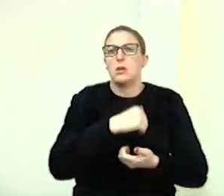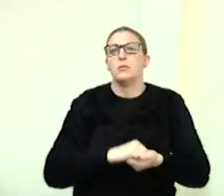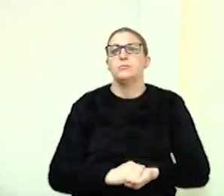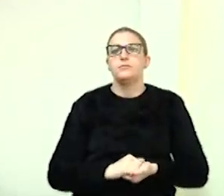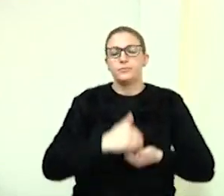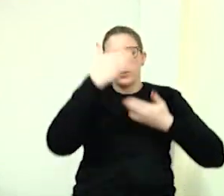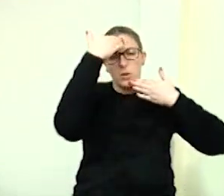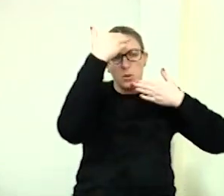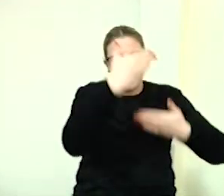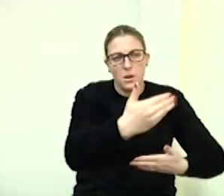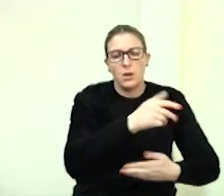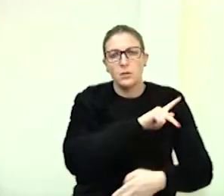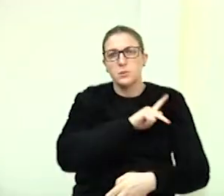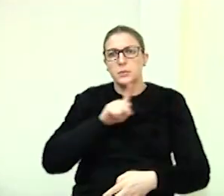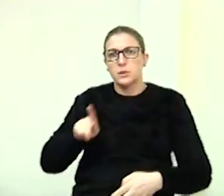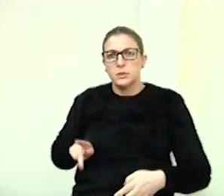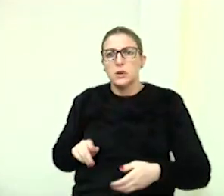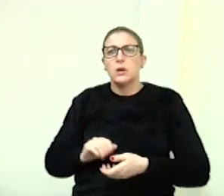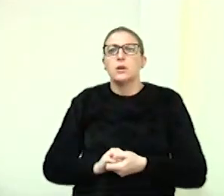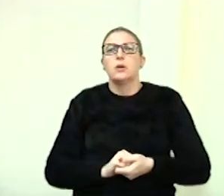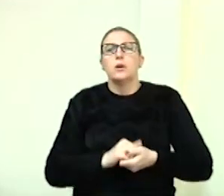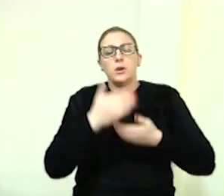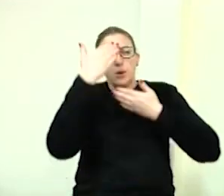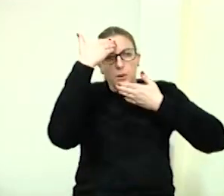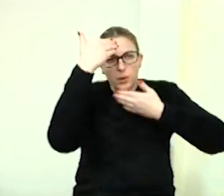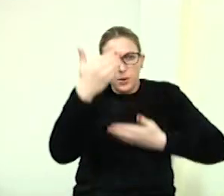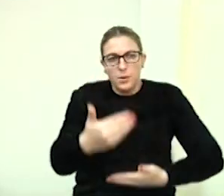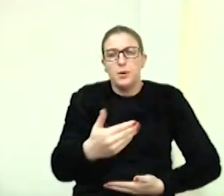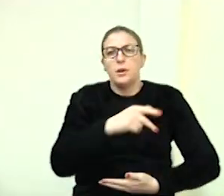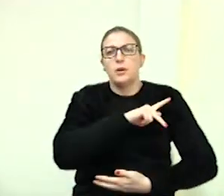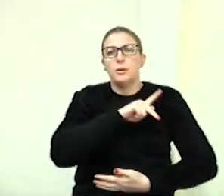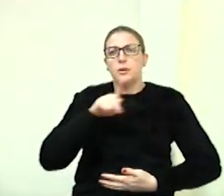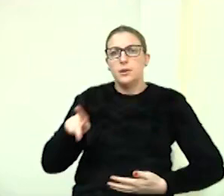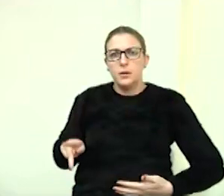Obrigado, Mário Rossi. Devolvo os trabalhos ao presidente.